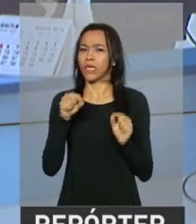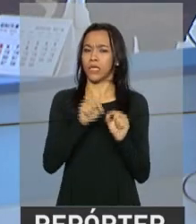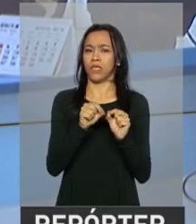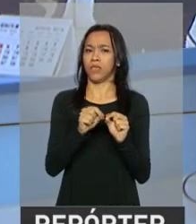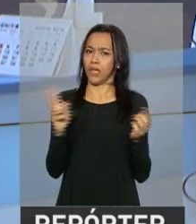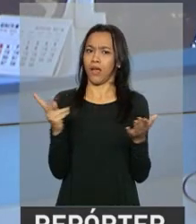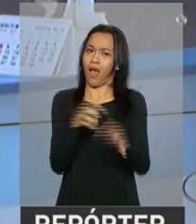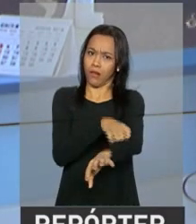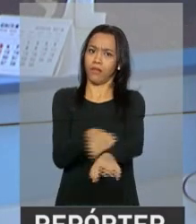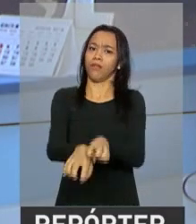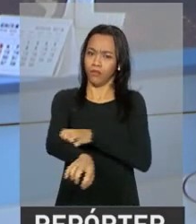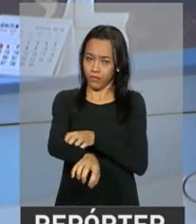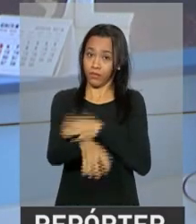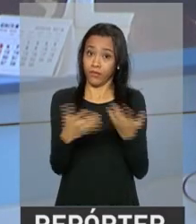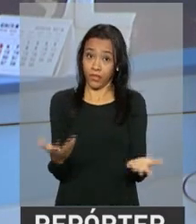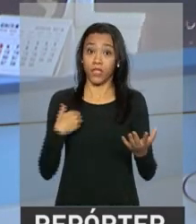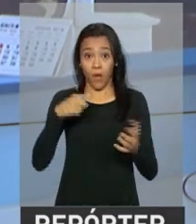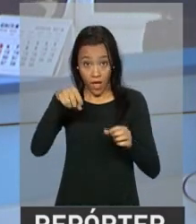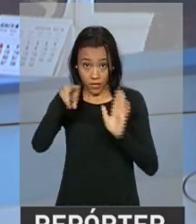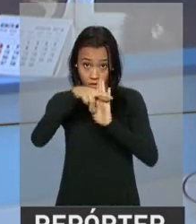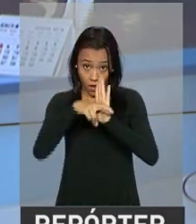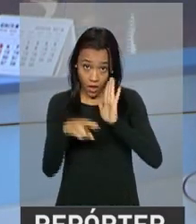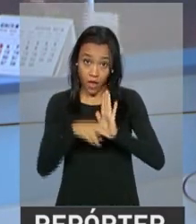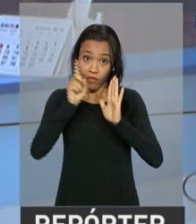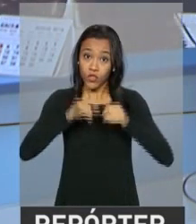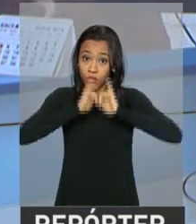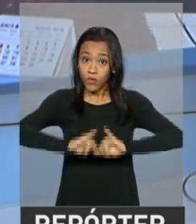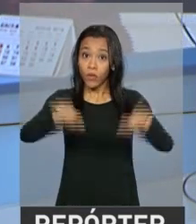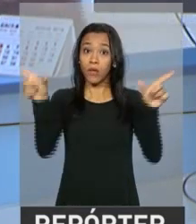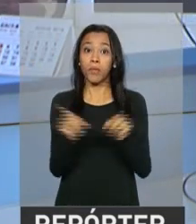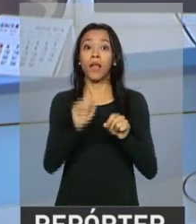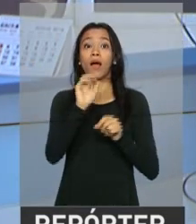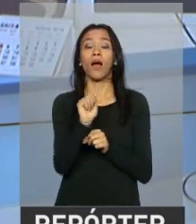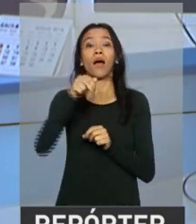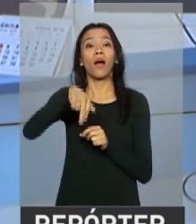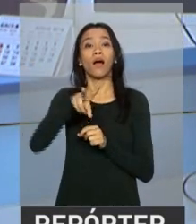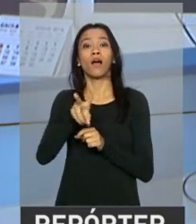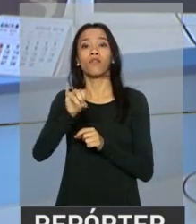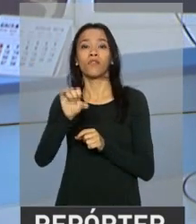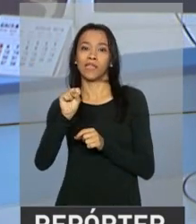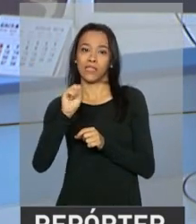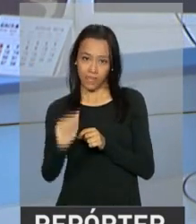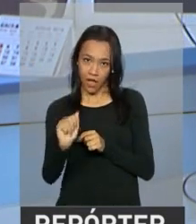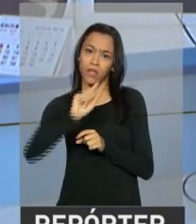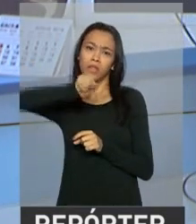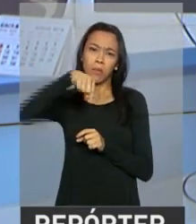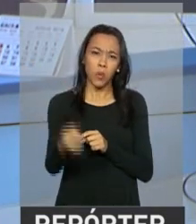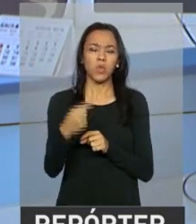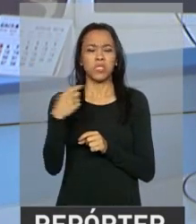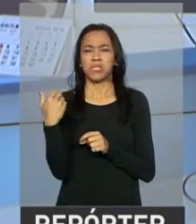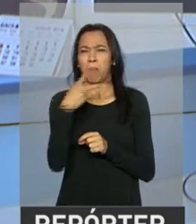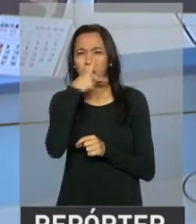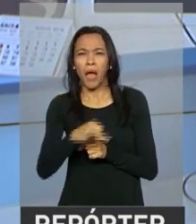alimento que provoca alergia. A medida foi tomada pela Agência Nacional de Vigilância Sanitária, Anvisa, depois de mobilizações